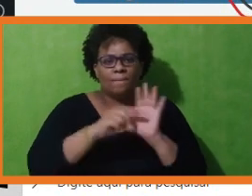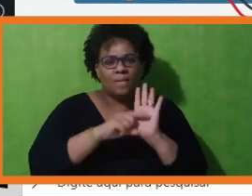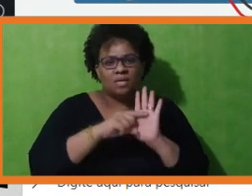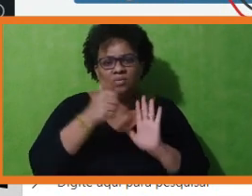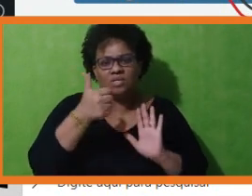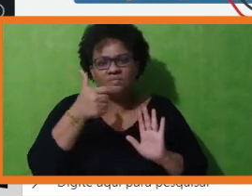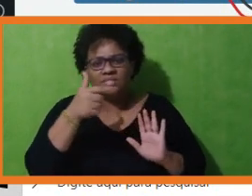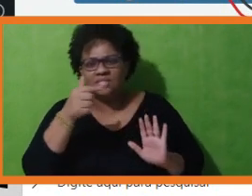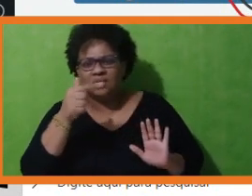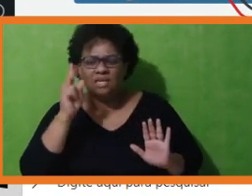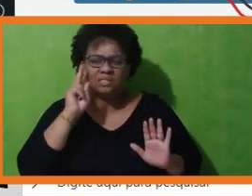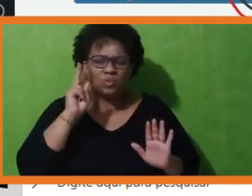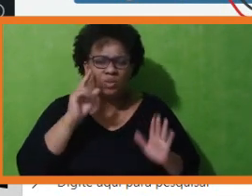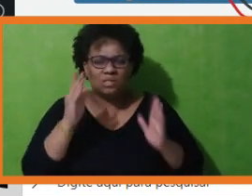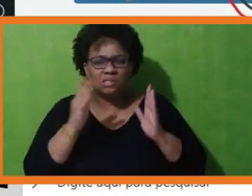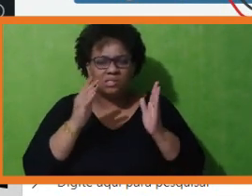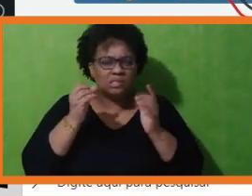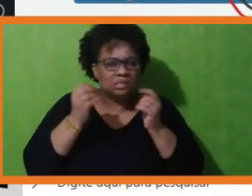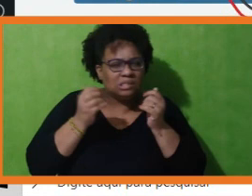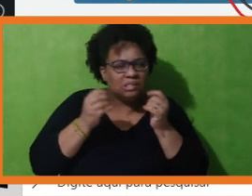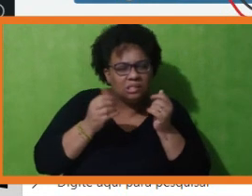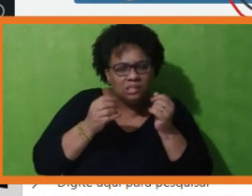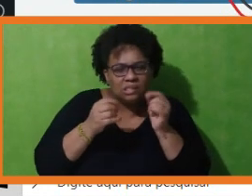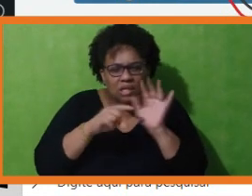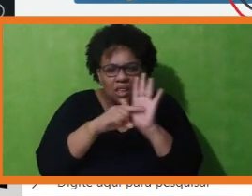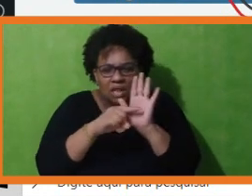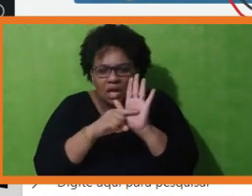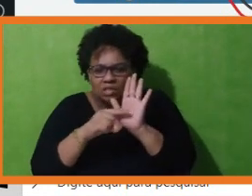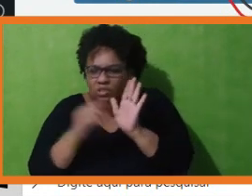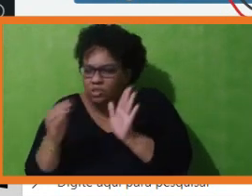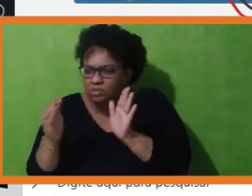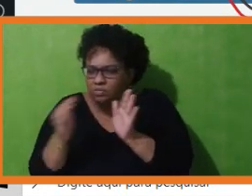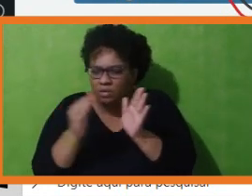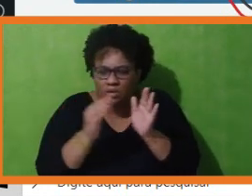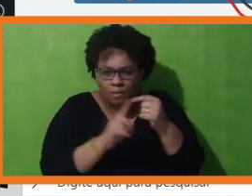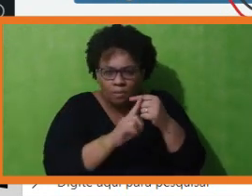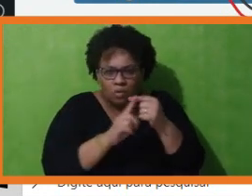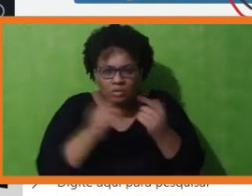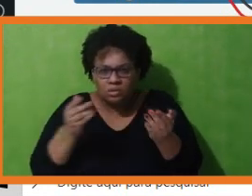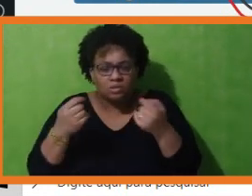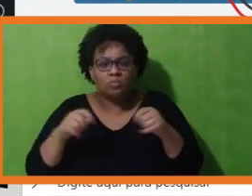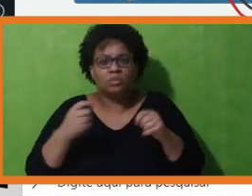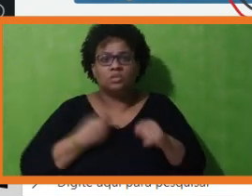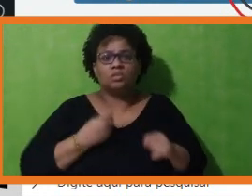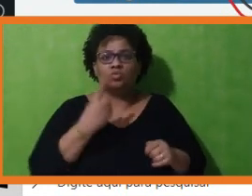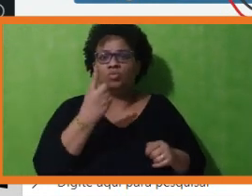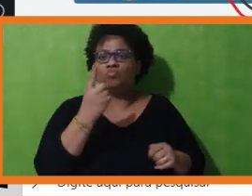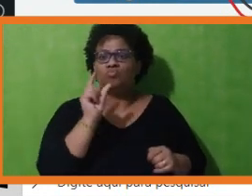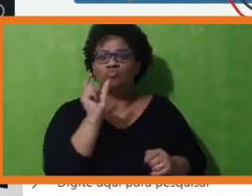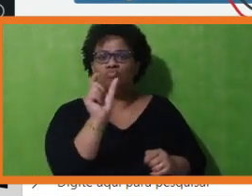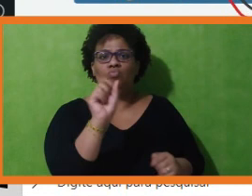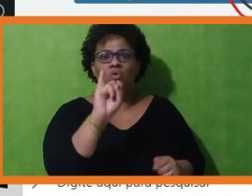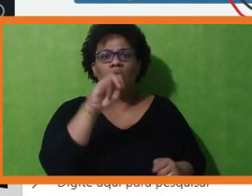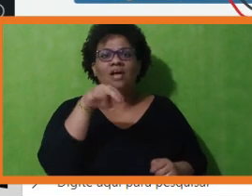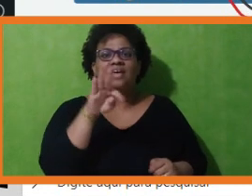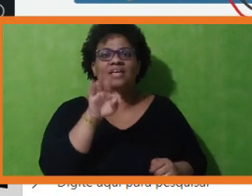menos 127, não lembro, certo? Mas vai de uma dezena de casas negativas até uma dezena de casas positivas, eu não preciso de um valor